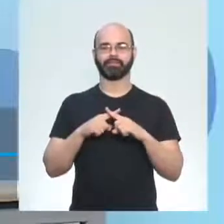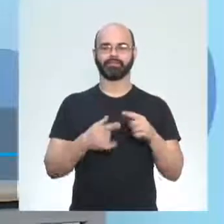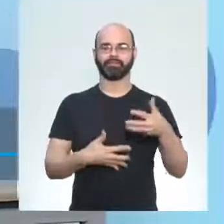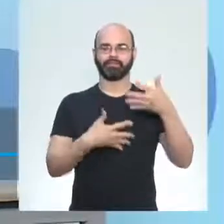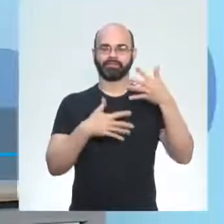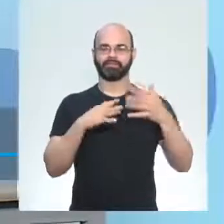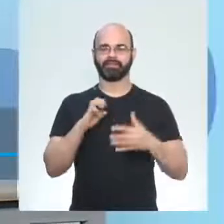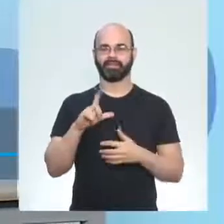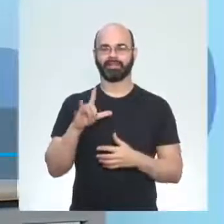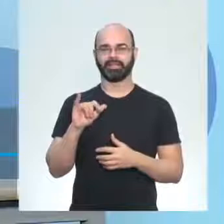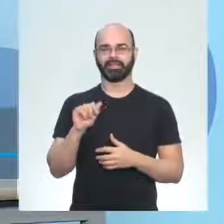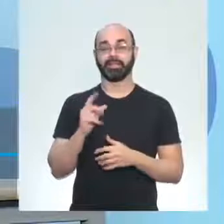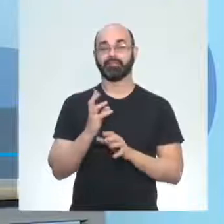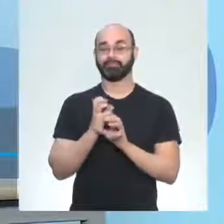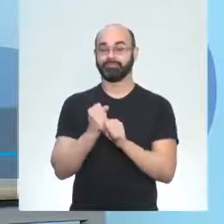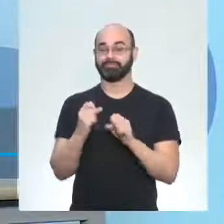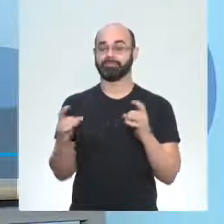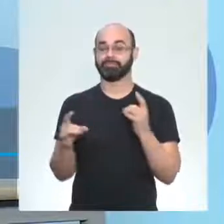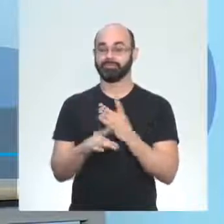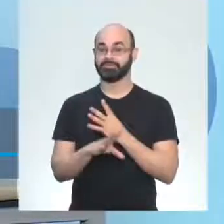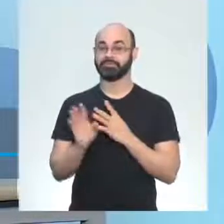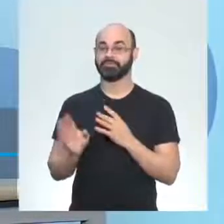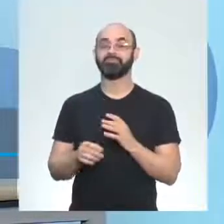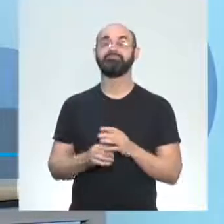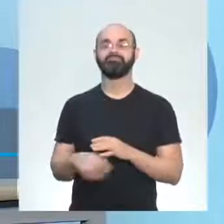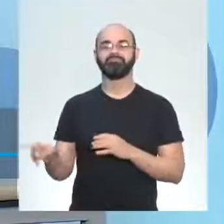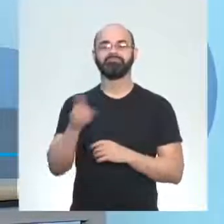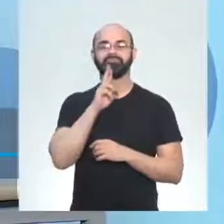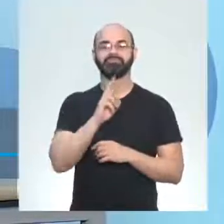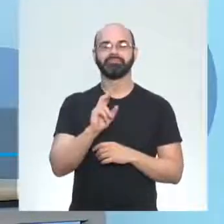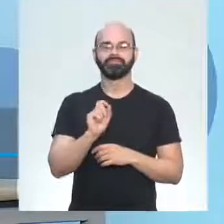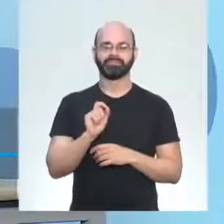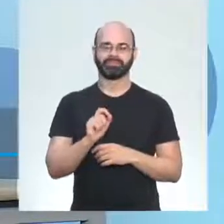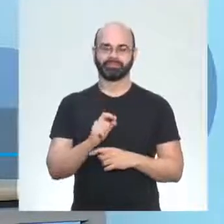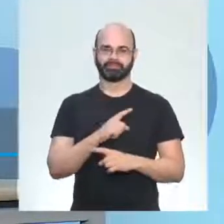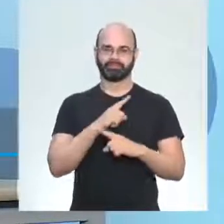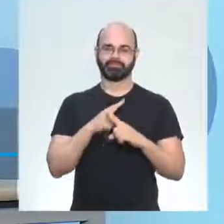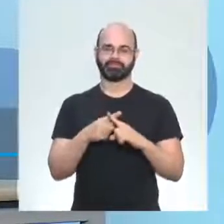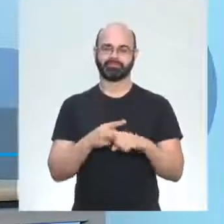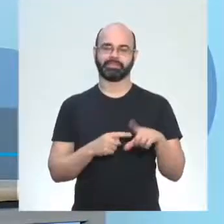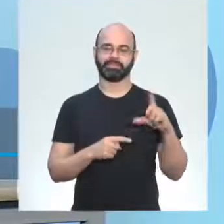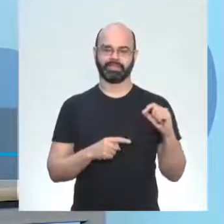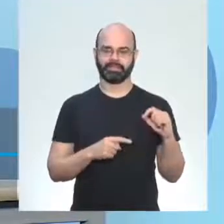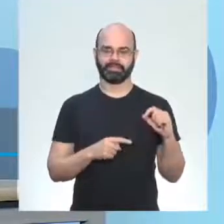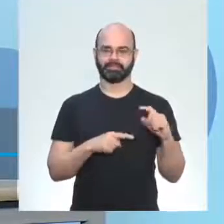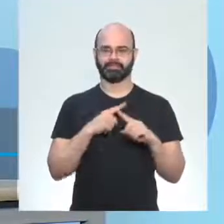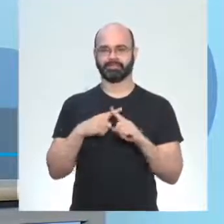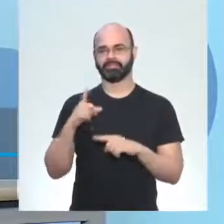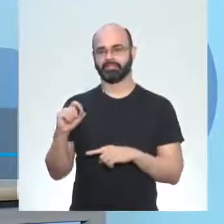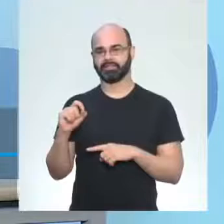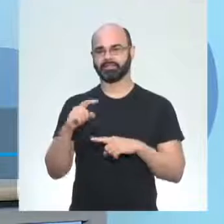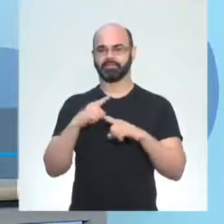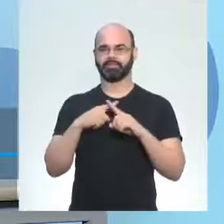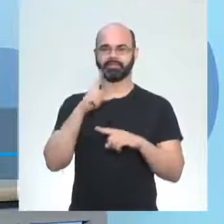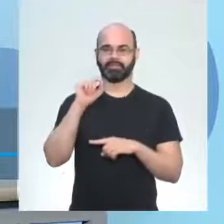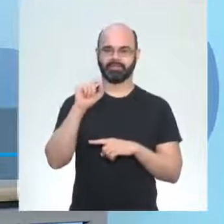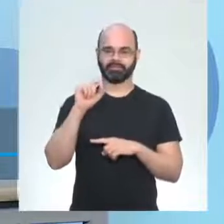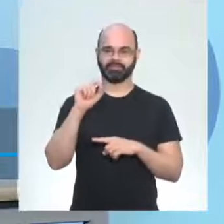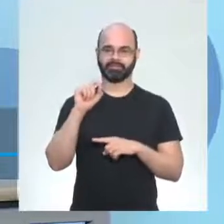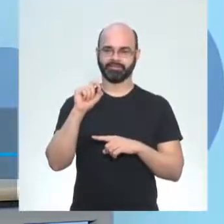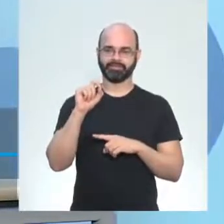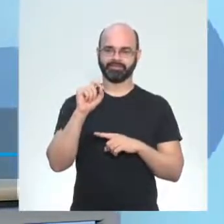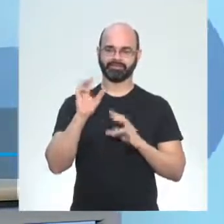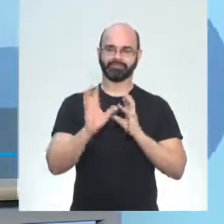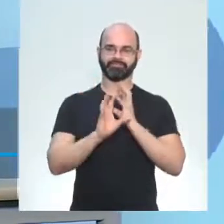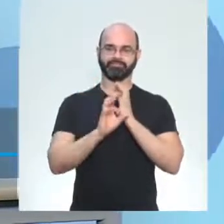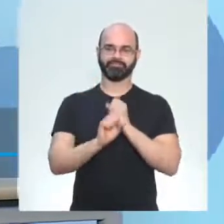Célia aqui já fez essa conta para você, já. Muito bom. O que ela falou aí? Ela multiplicou 10 vezes 10 vezes 10 aí, né? Multiplicando